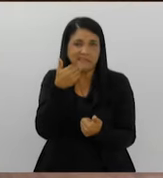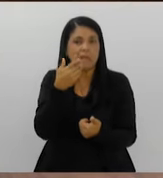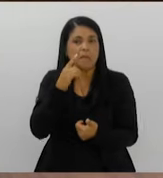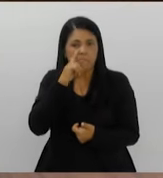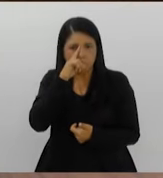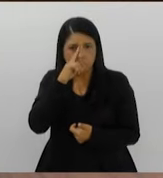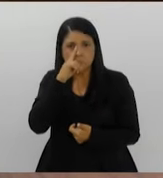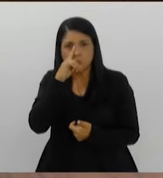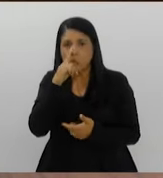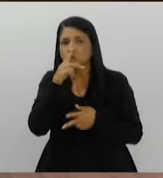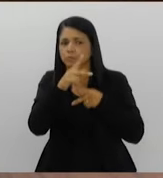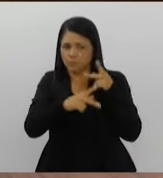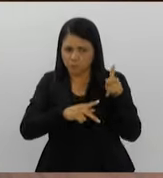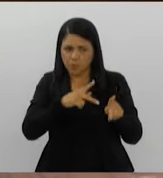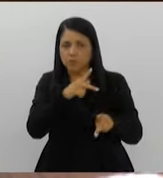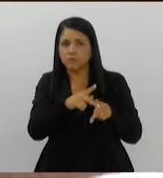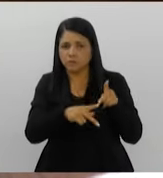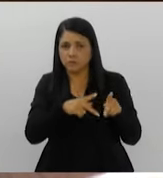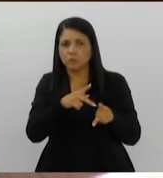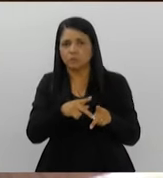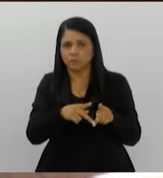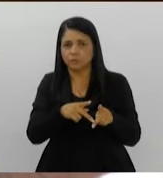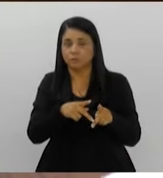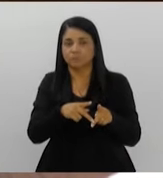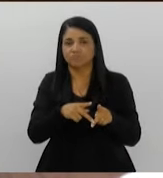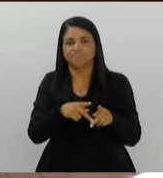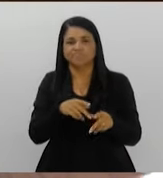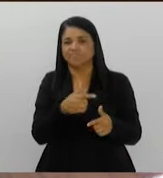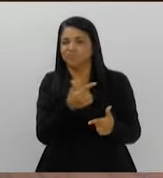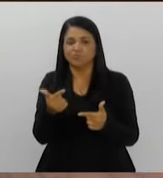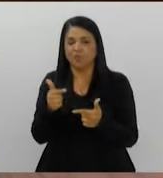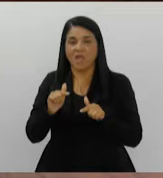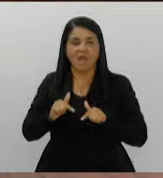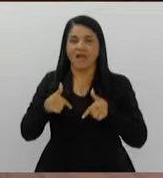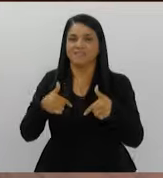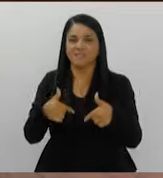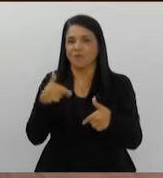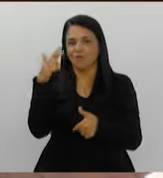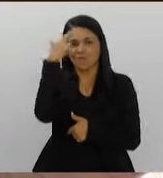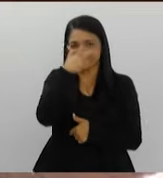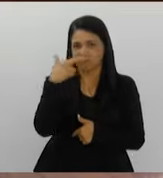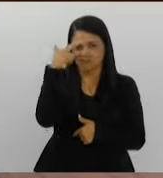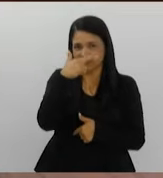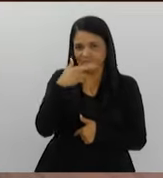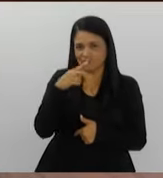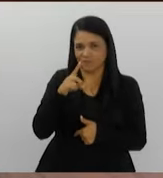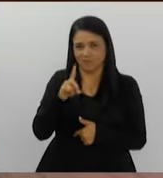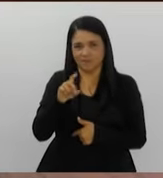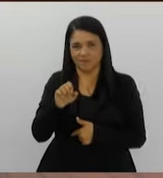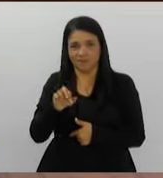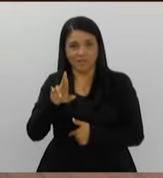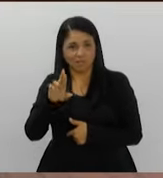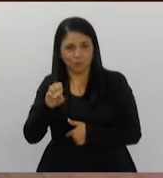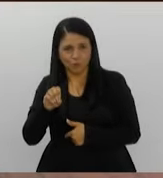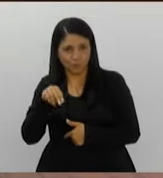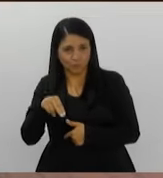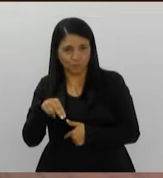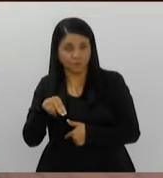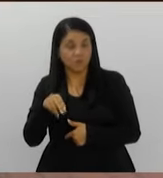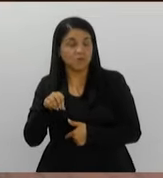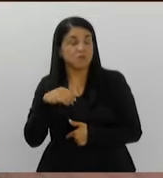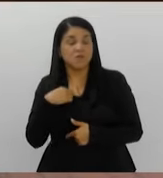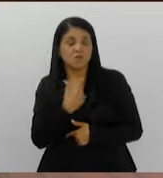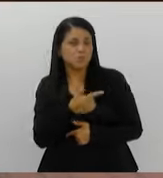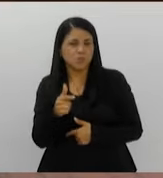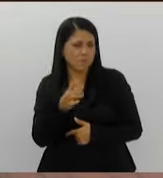à população. E a gente não vê uma ação do DETRO para fiscalizar. E aí eu falo claro, sem medo, com certeza é propina paga